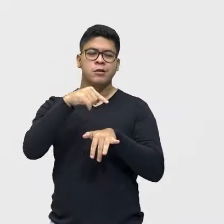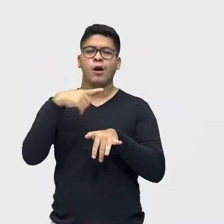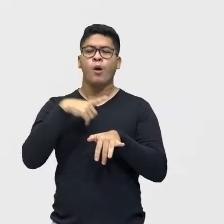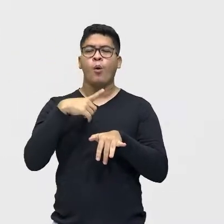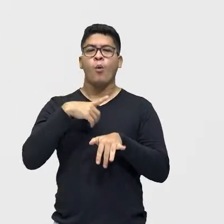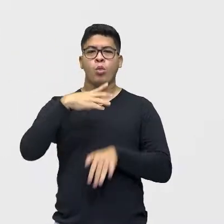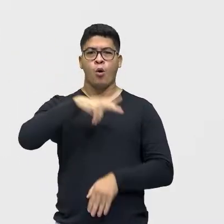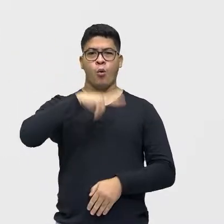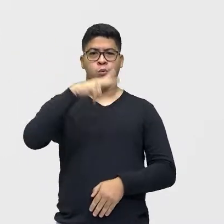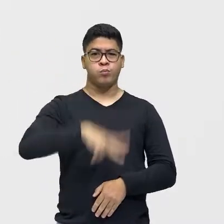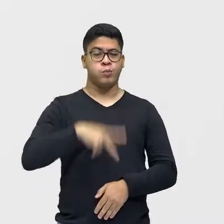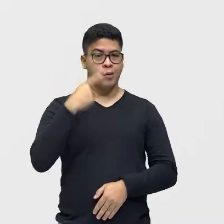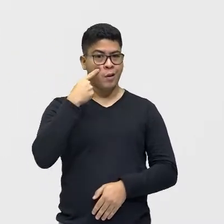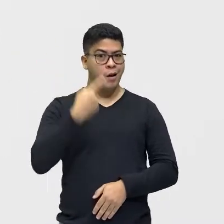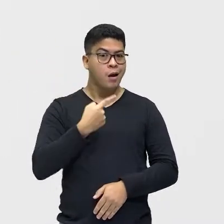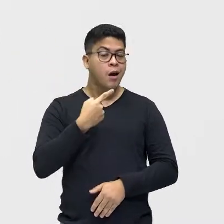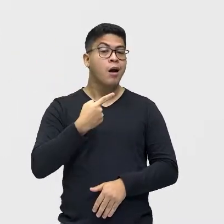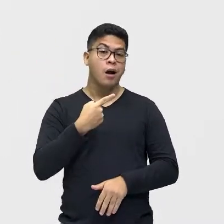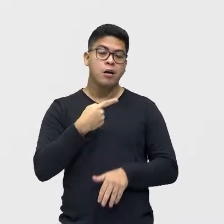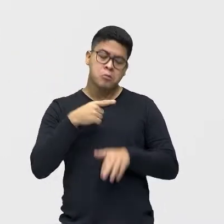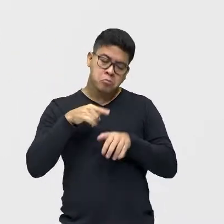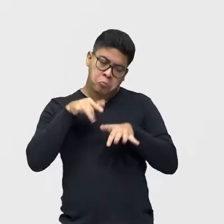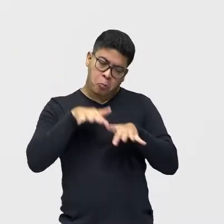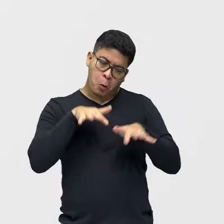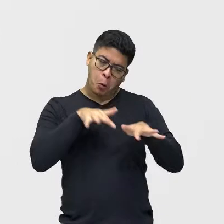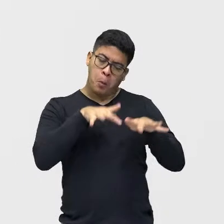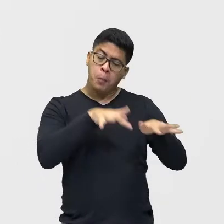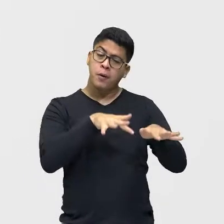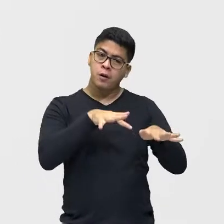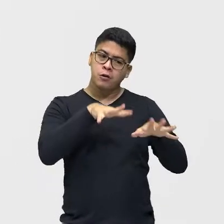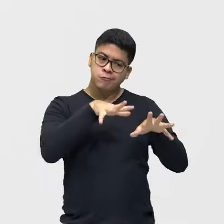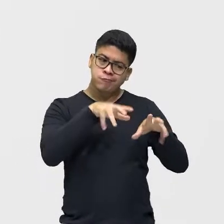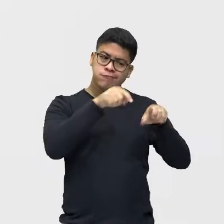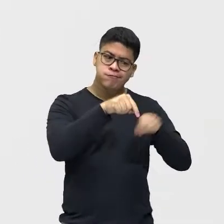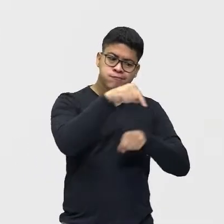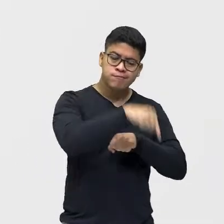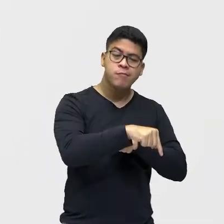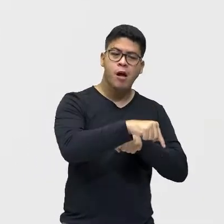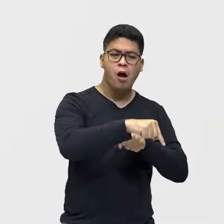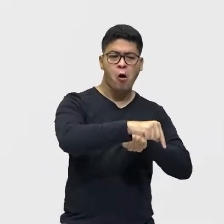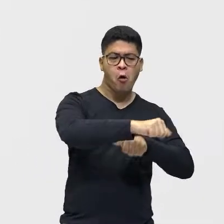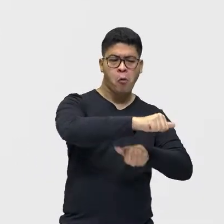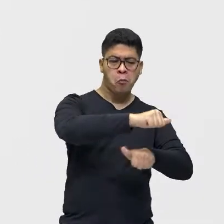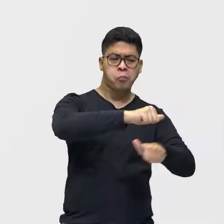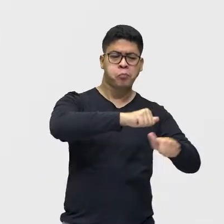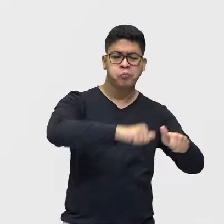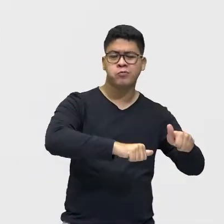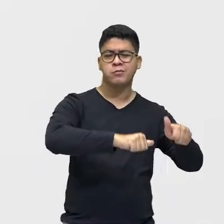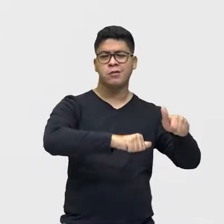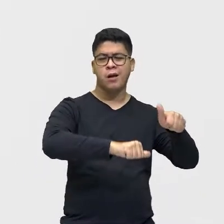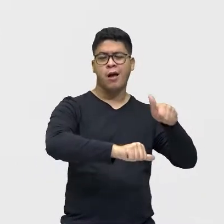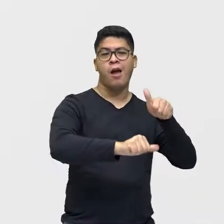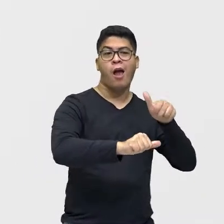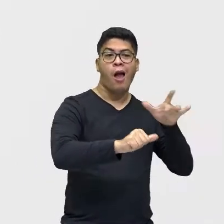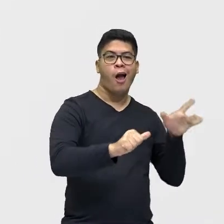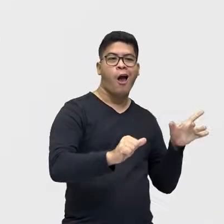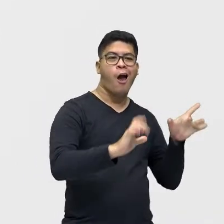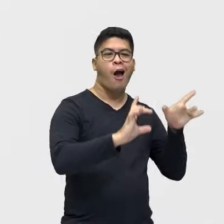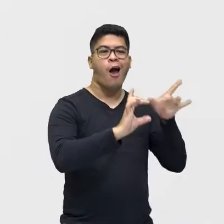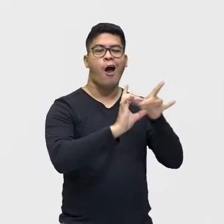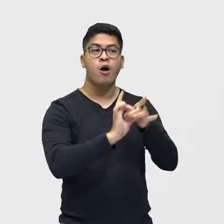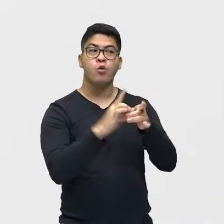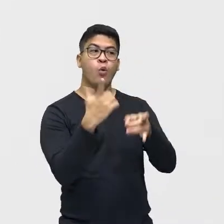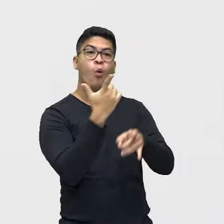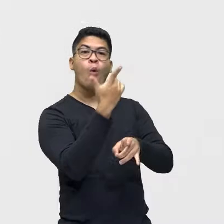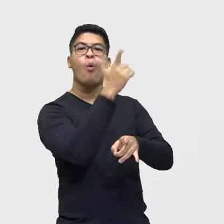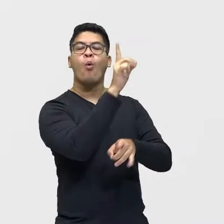colonizadores portugueses. Quando ela chegou aqui, ela foi se modificando, porque foi ganhando alguns aspectos de